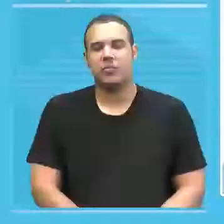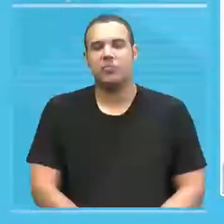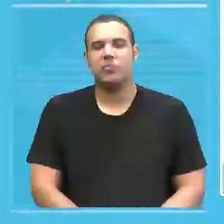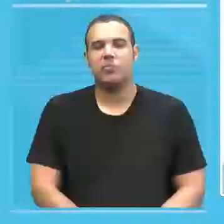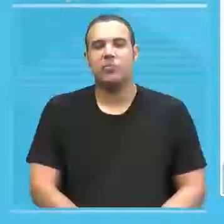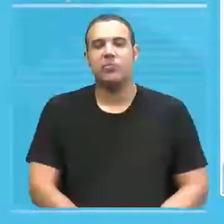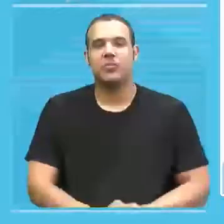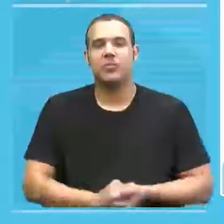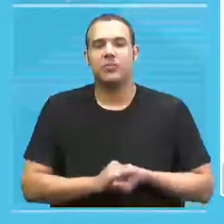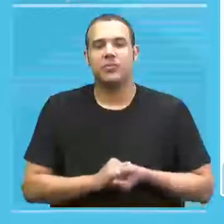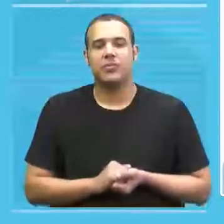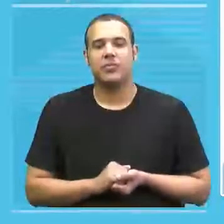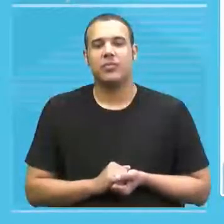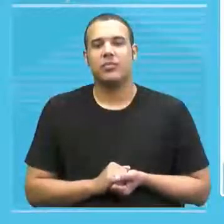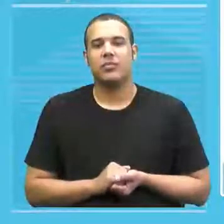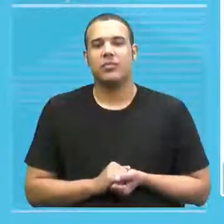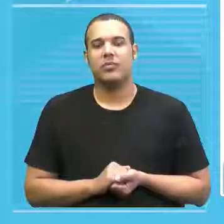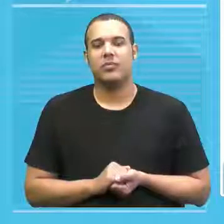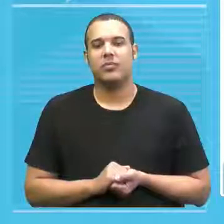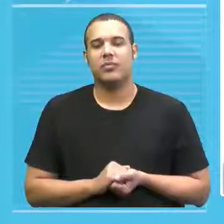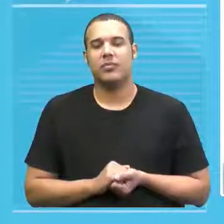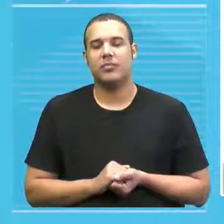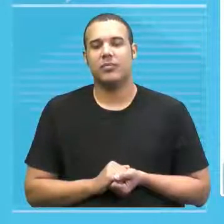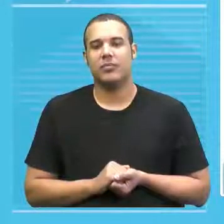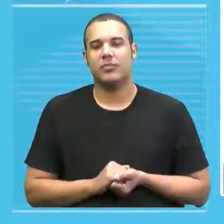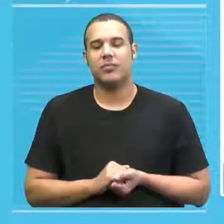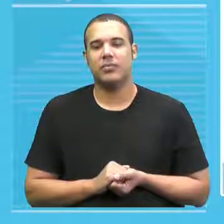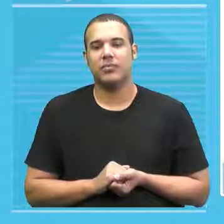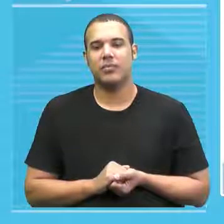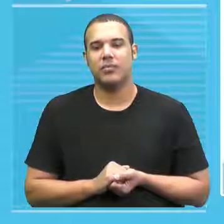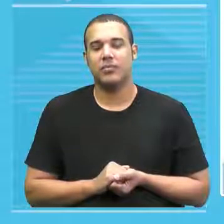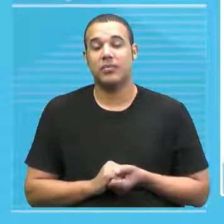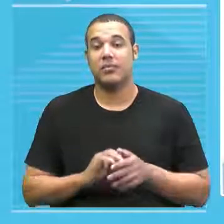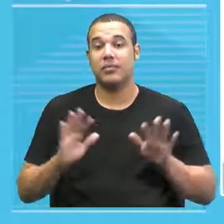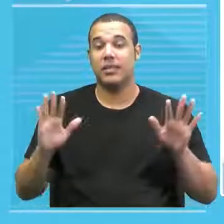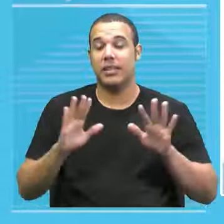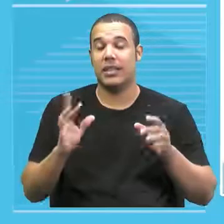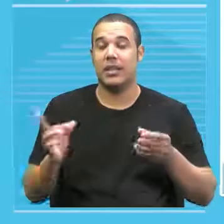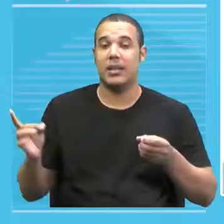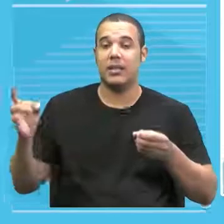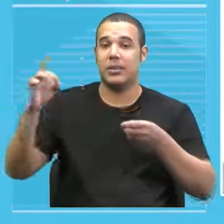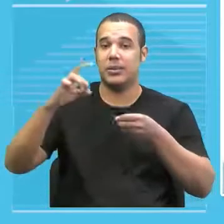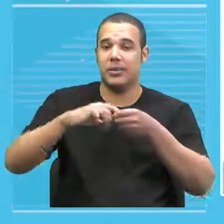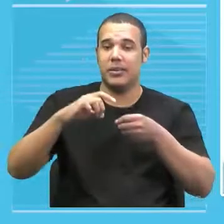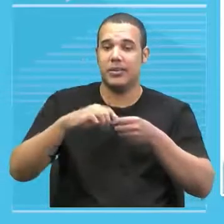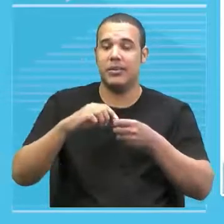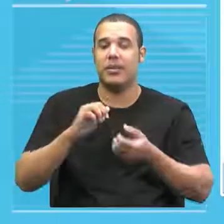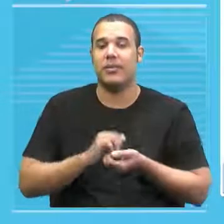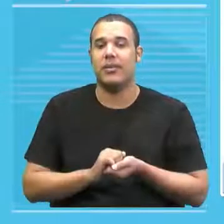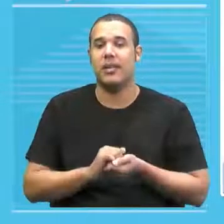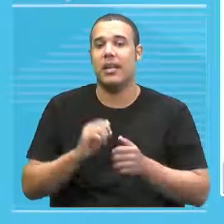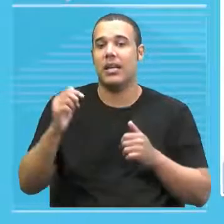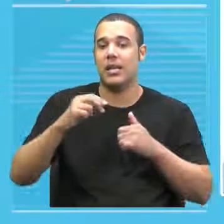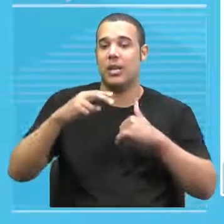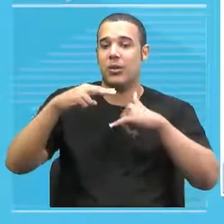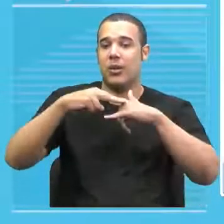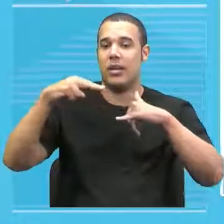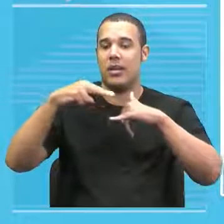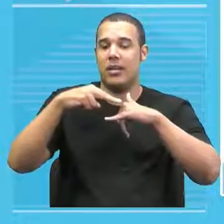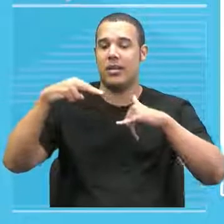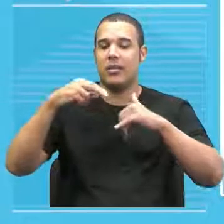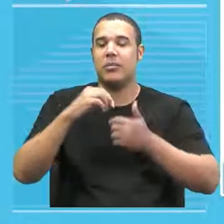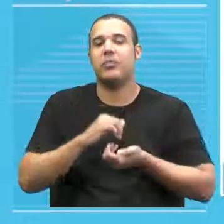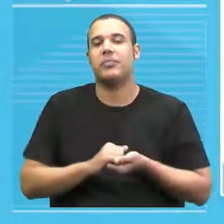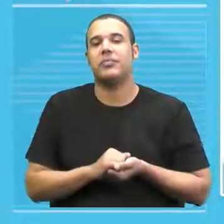oi oi oi oi câmbio câmbio câmbio estamos de volta através das ondas do canal